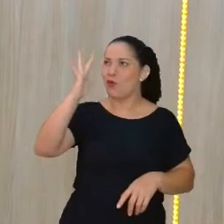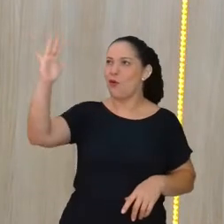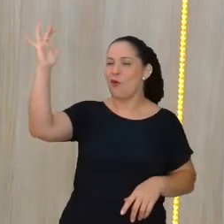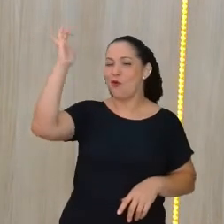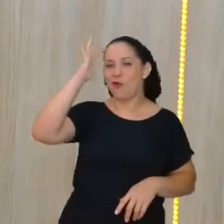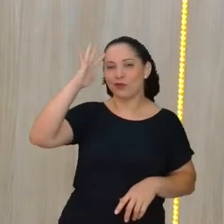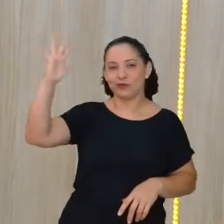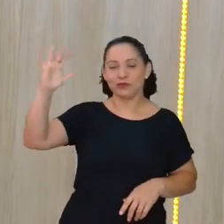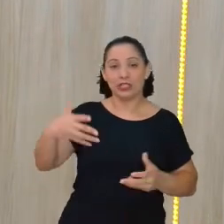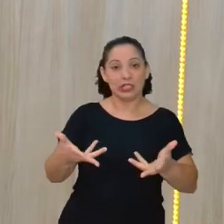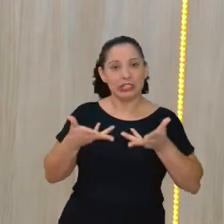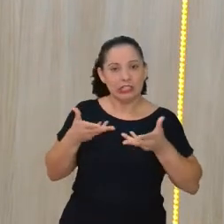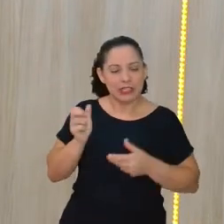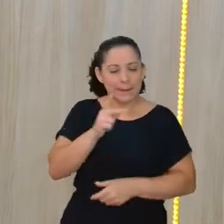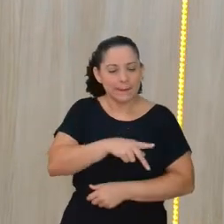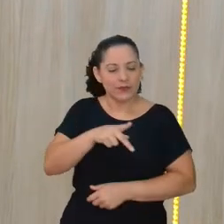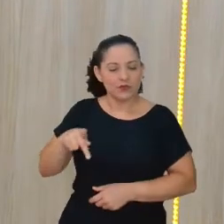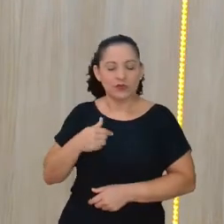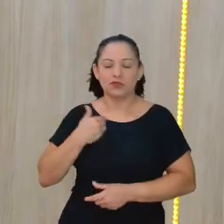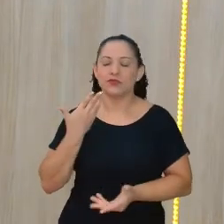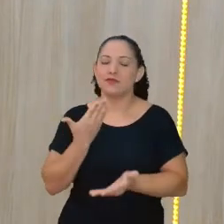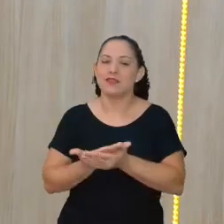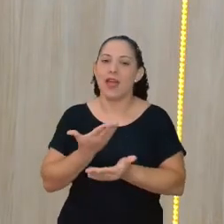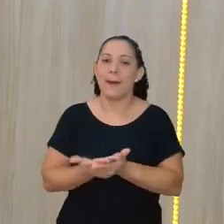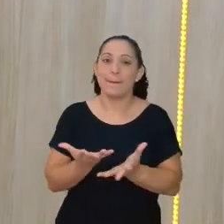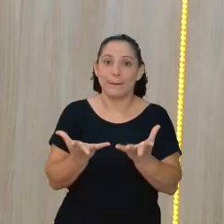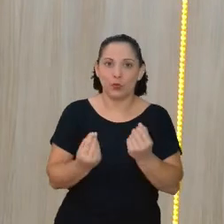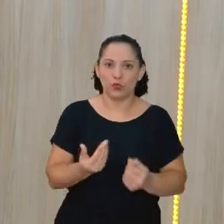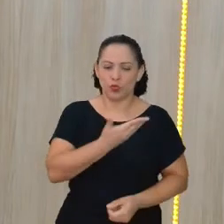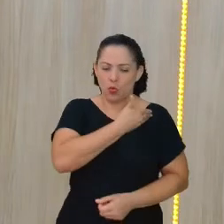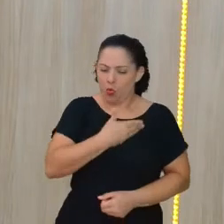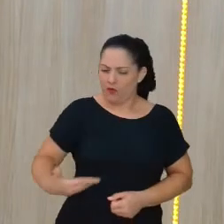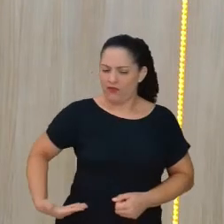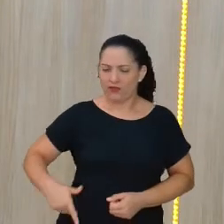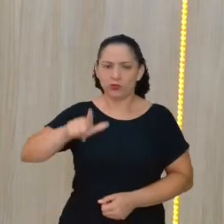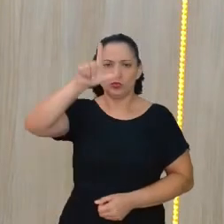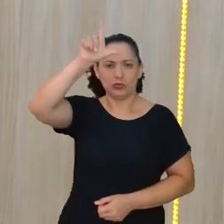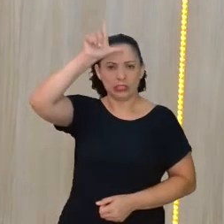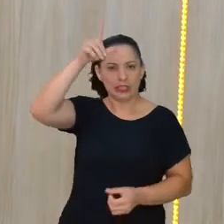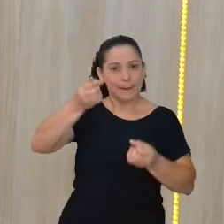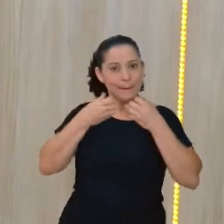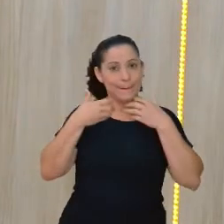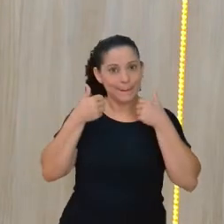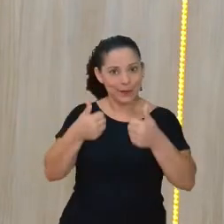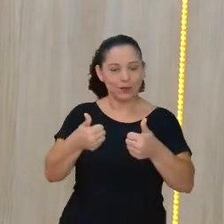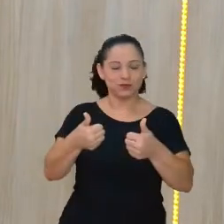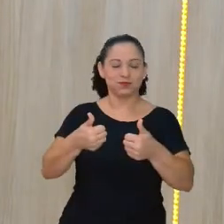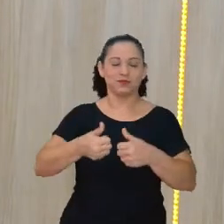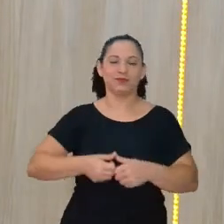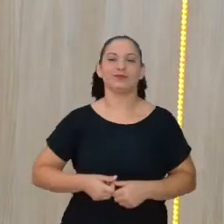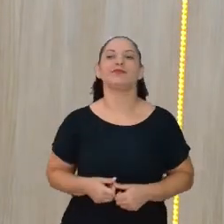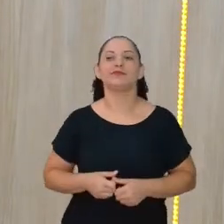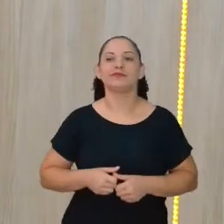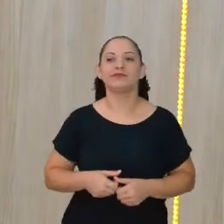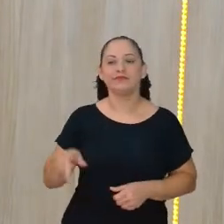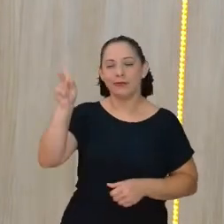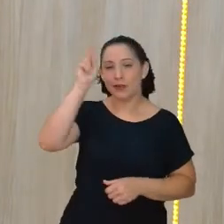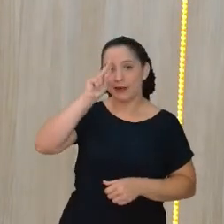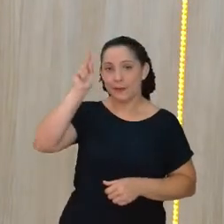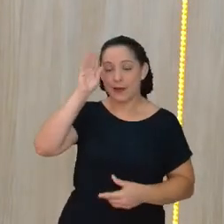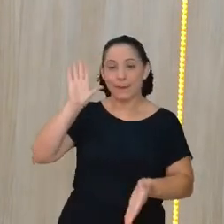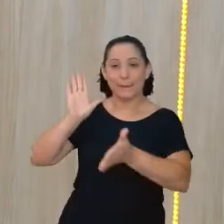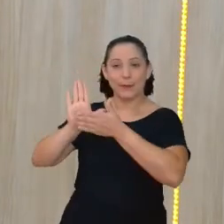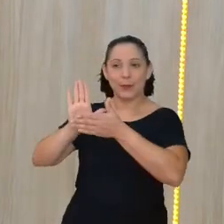queria ser professora, eu ia estudar muito para ser um governante. E aí a gente lembra da proposta